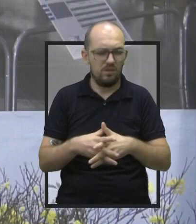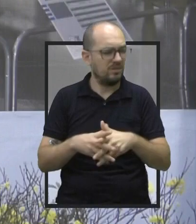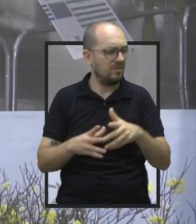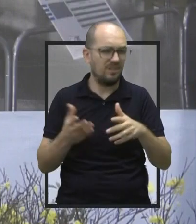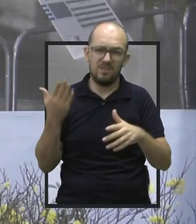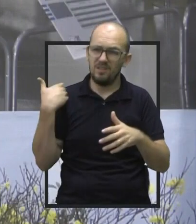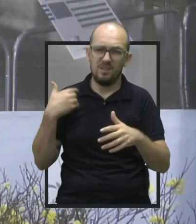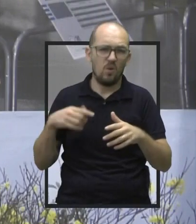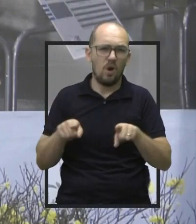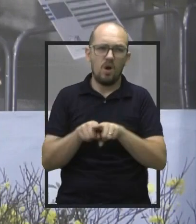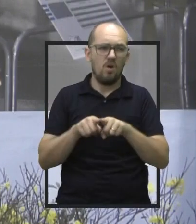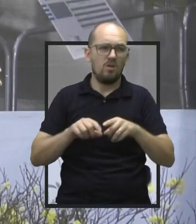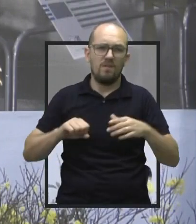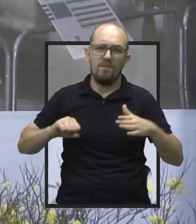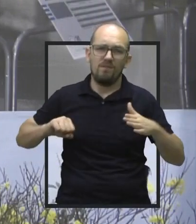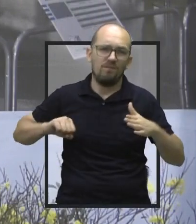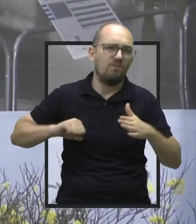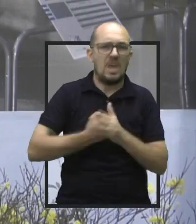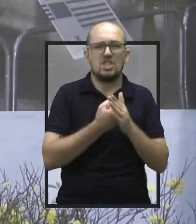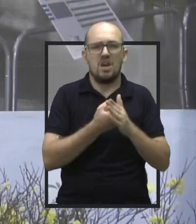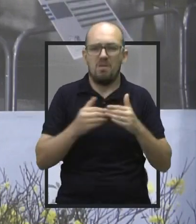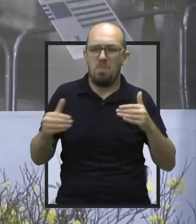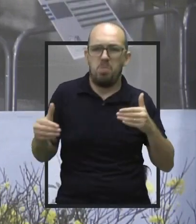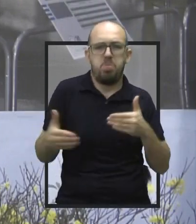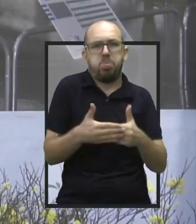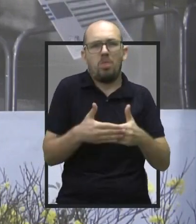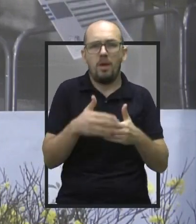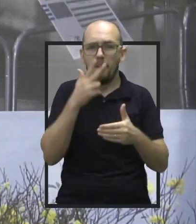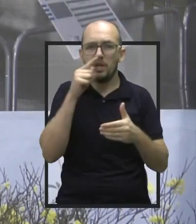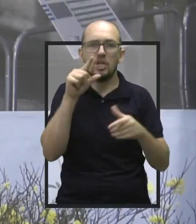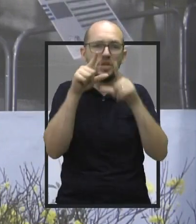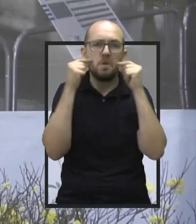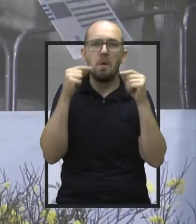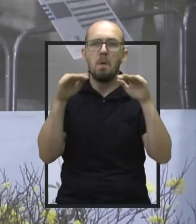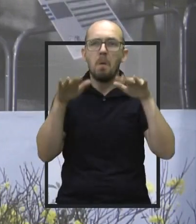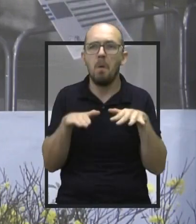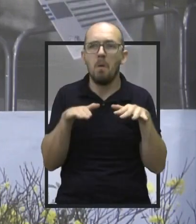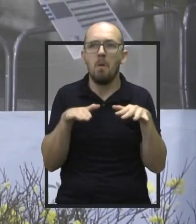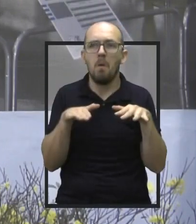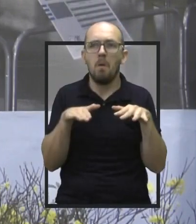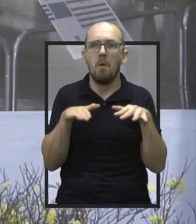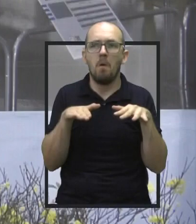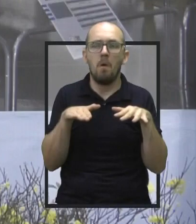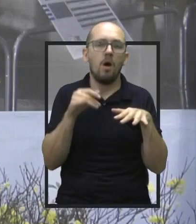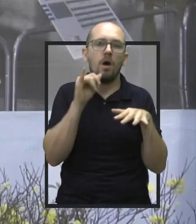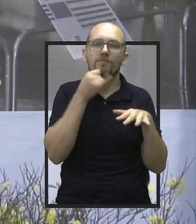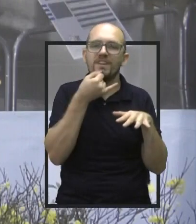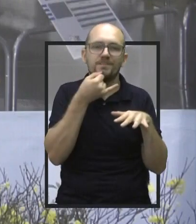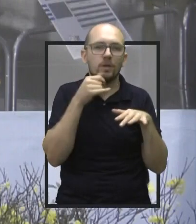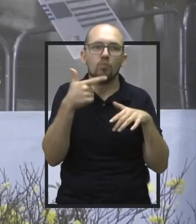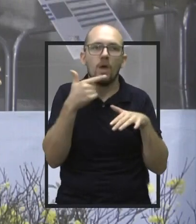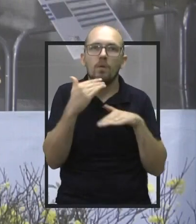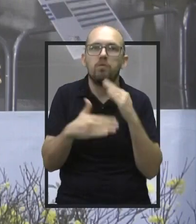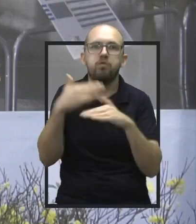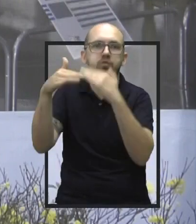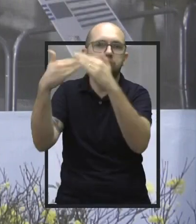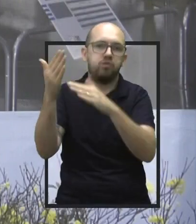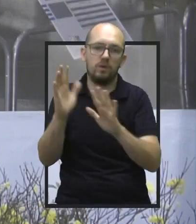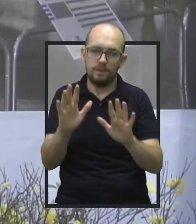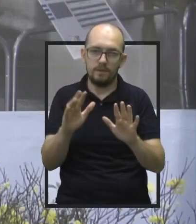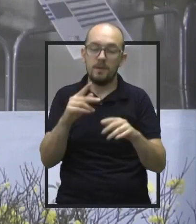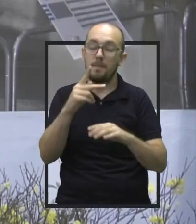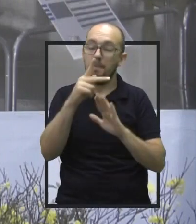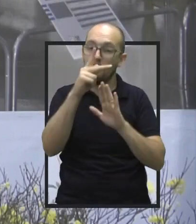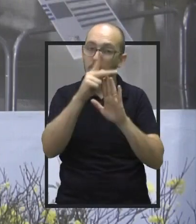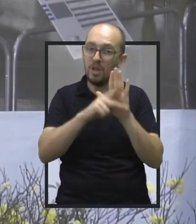forma que, infelizmente, a gente tem colhido esses frutos no dia de hoje, né? Então, a primeira coisa que tem que se